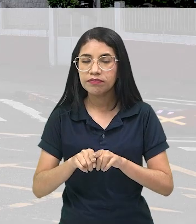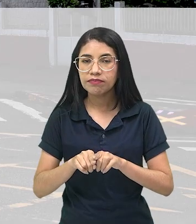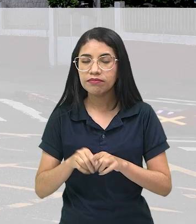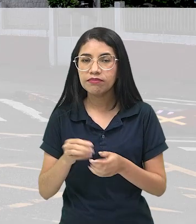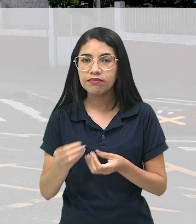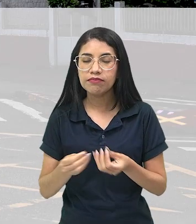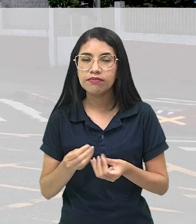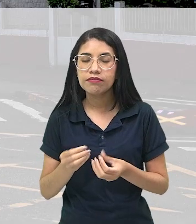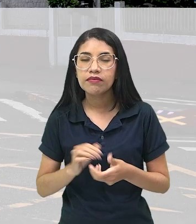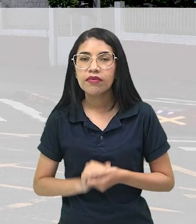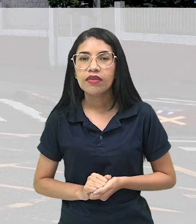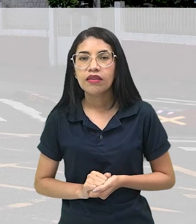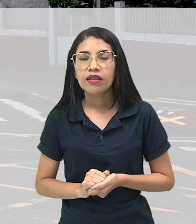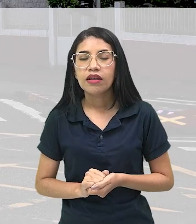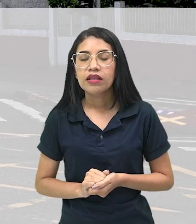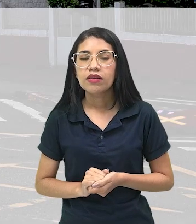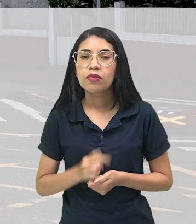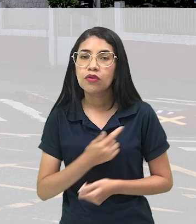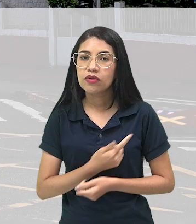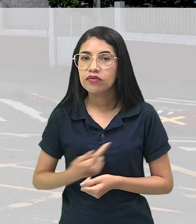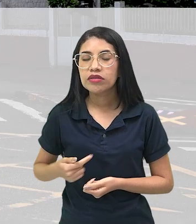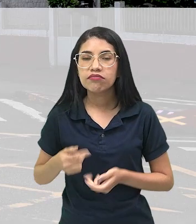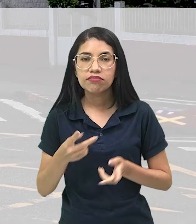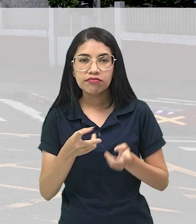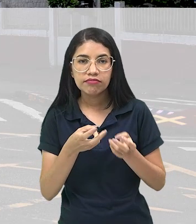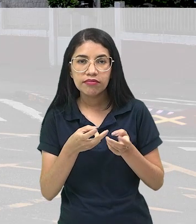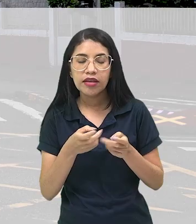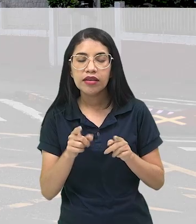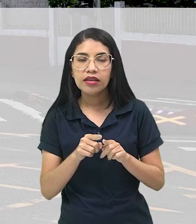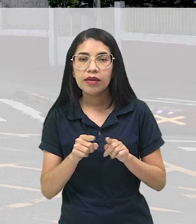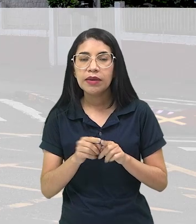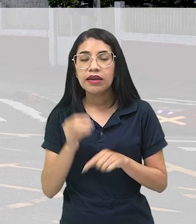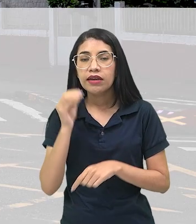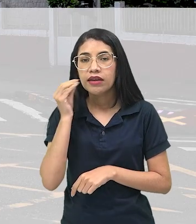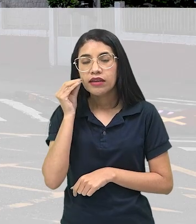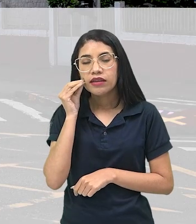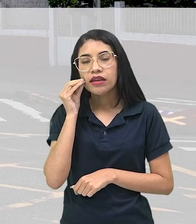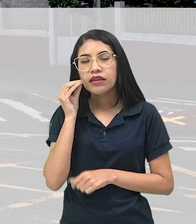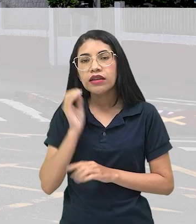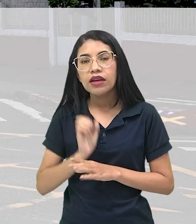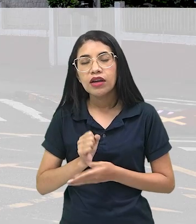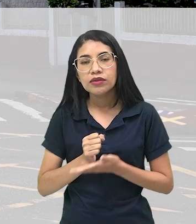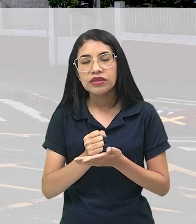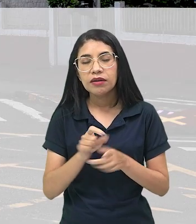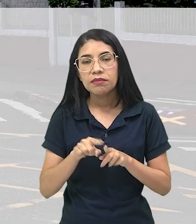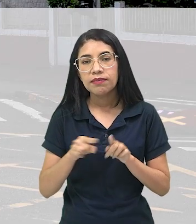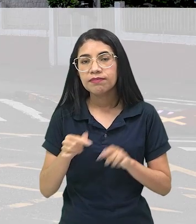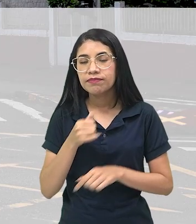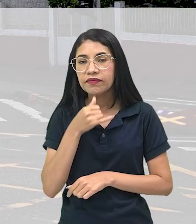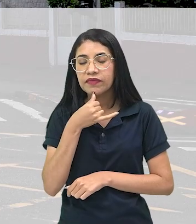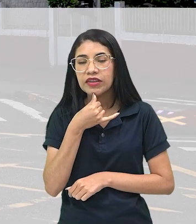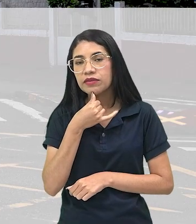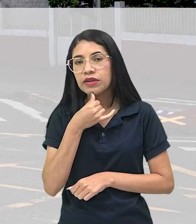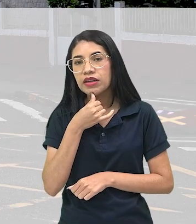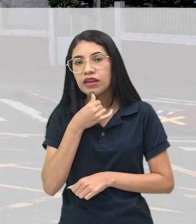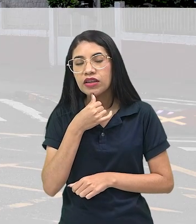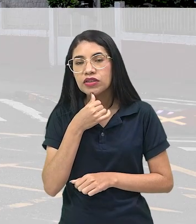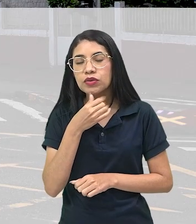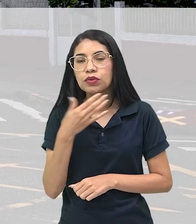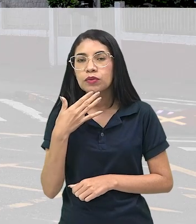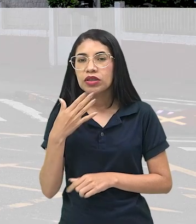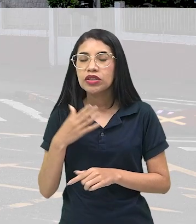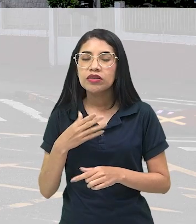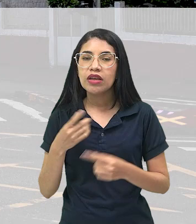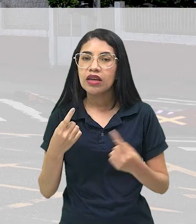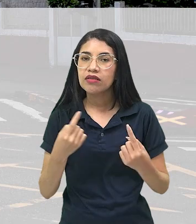mobilização, o governo ouve tudo e tenta fazer alguma coisa. Às vezes, infelizmente, as reivindicações acabam